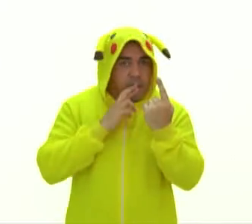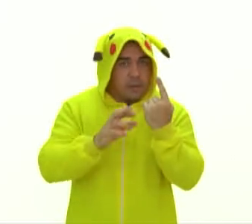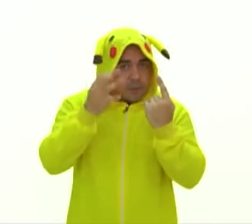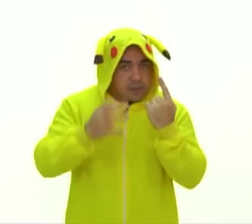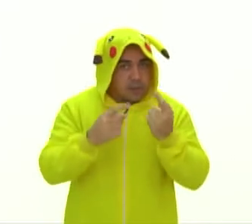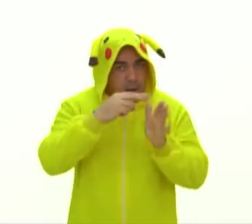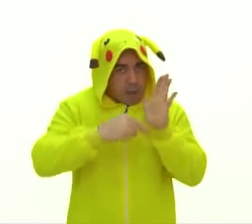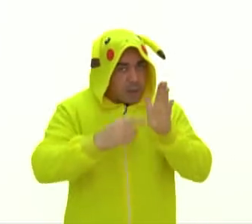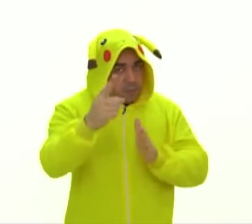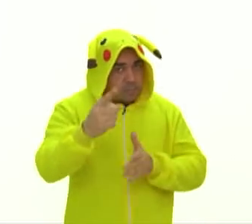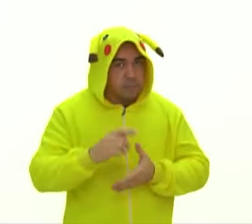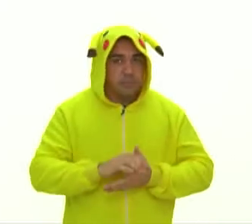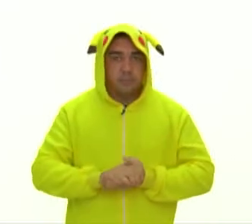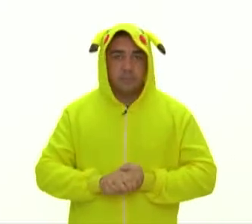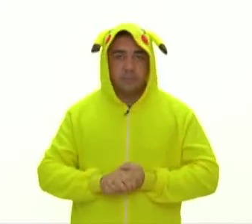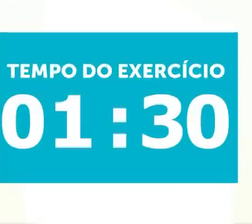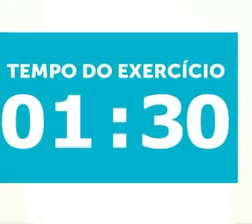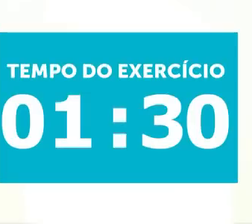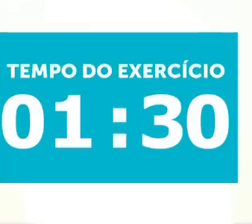achem para mim.